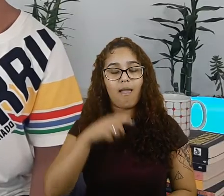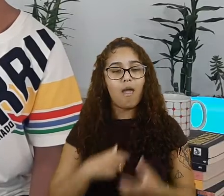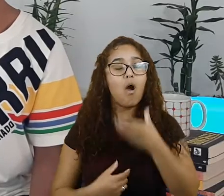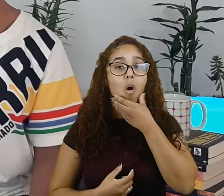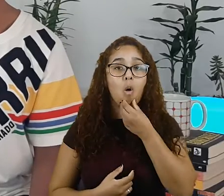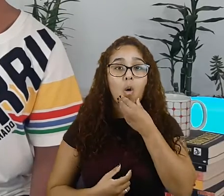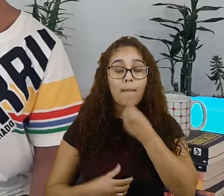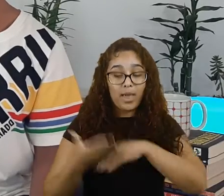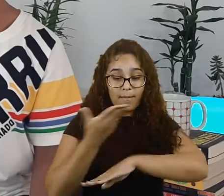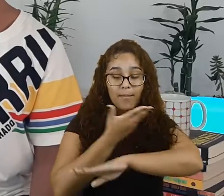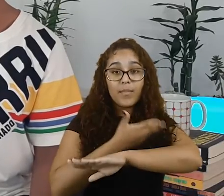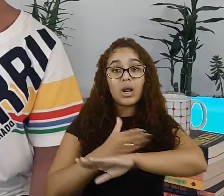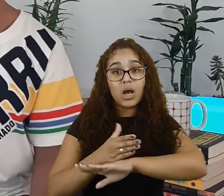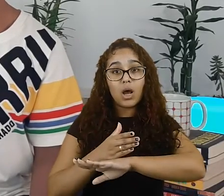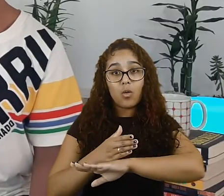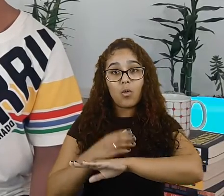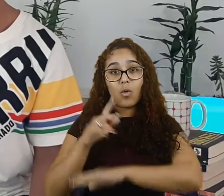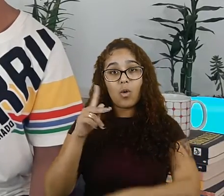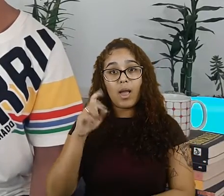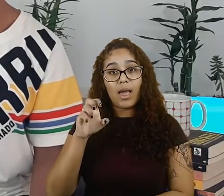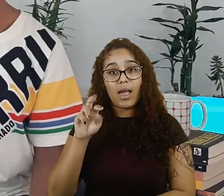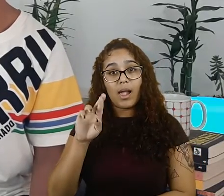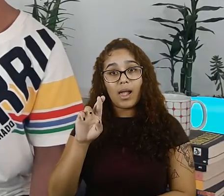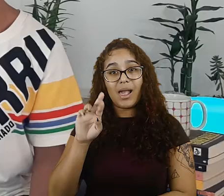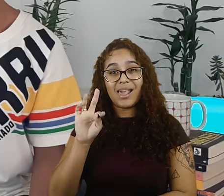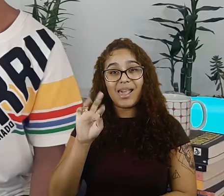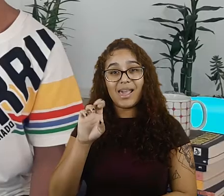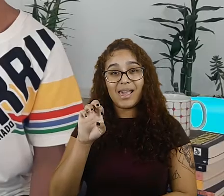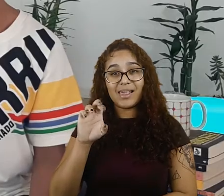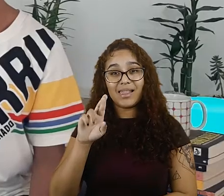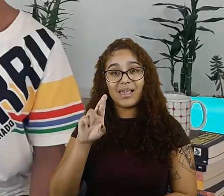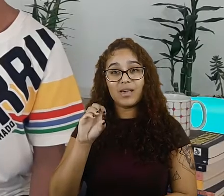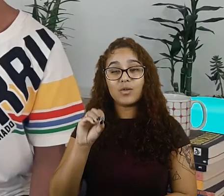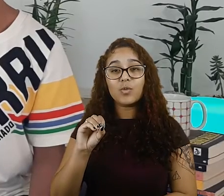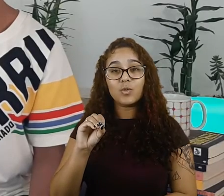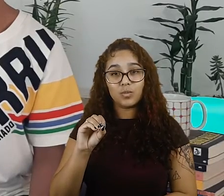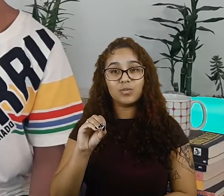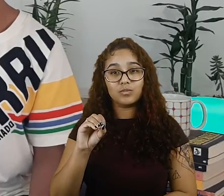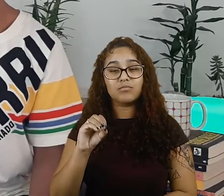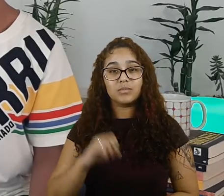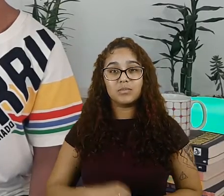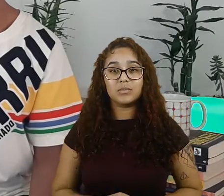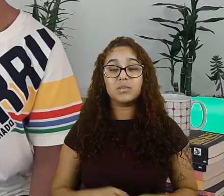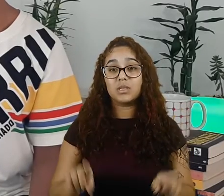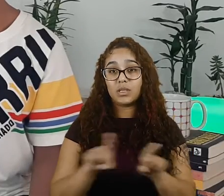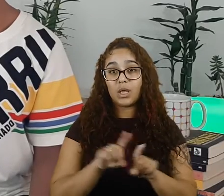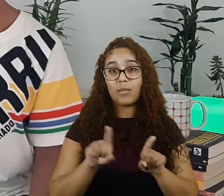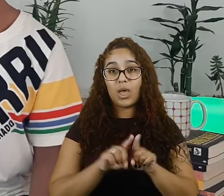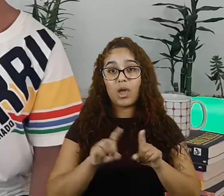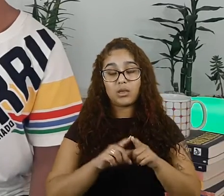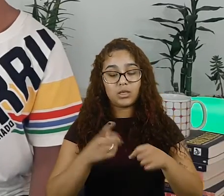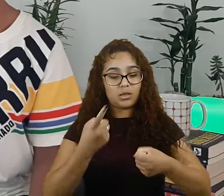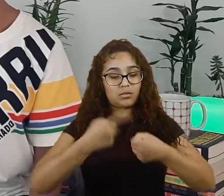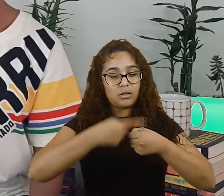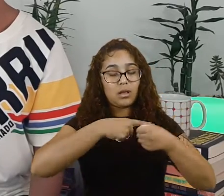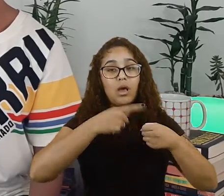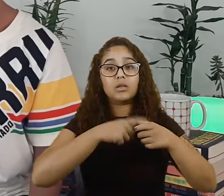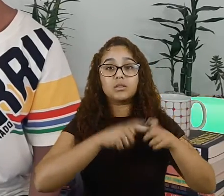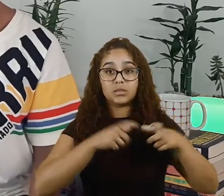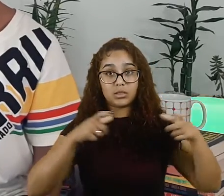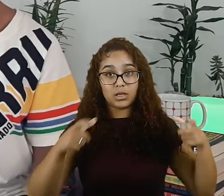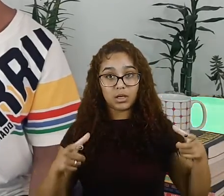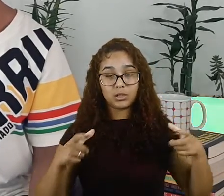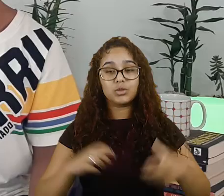grandes editoras é homem, branco, heterossexual, classe média alta e residente de